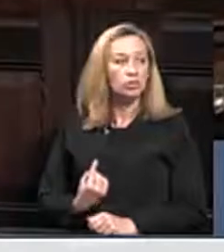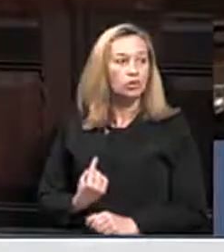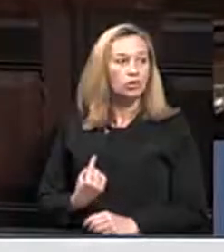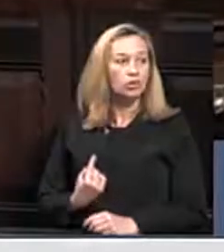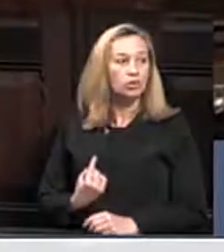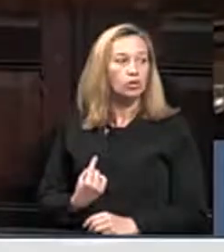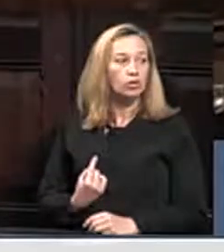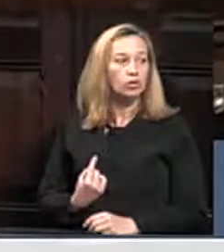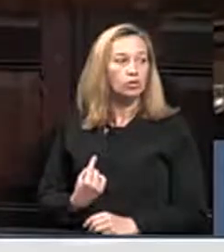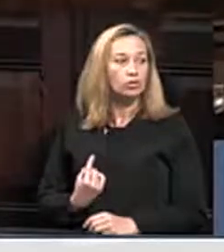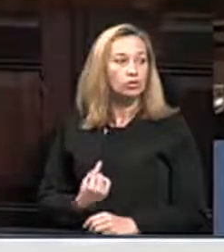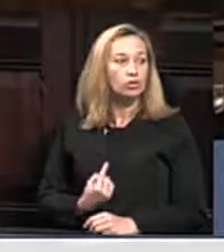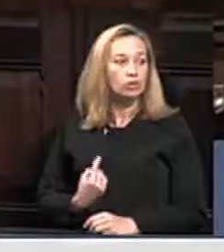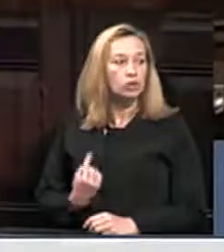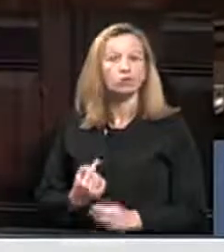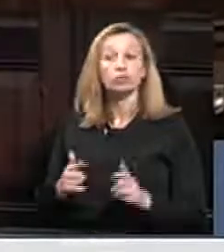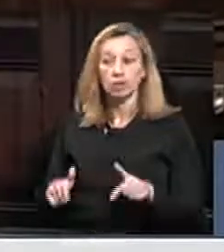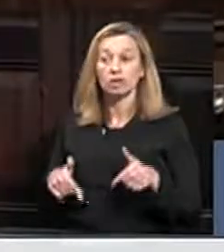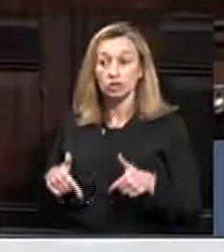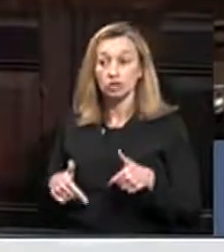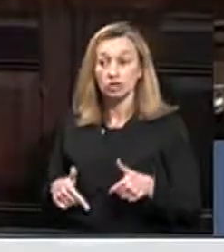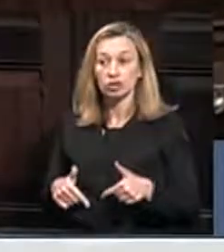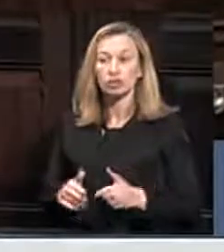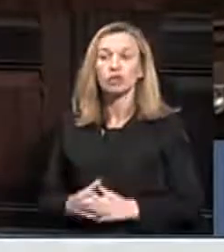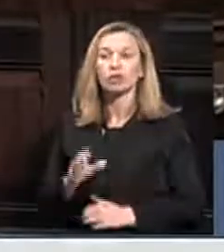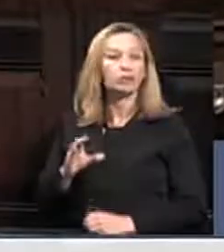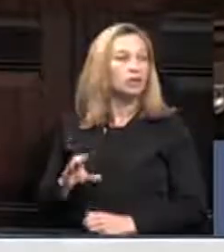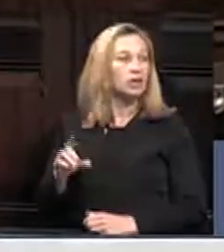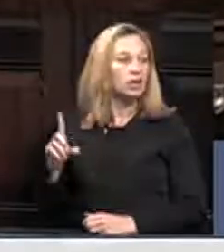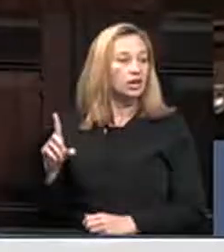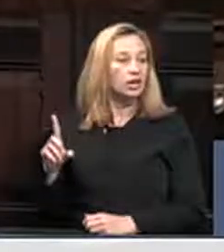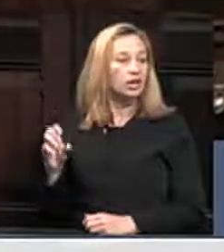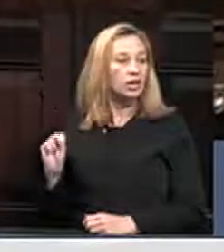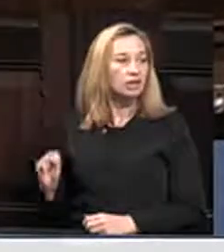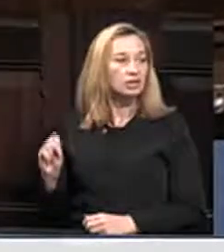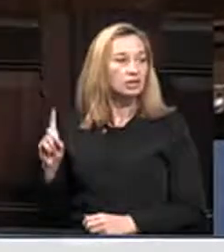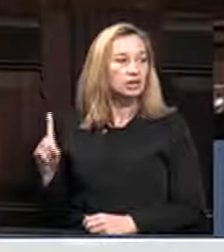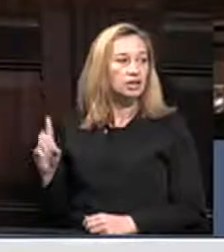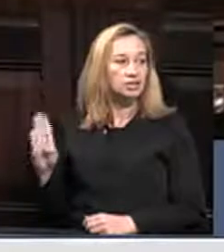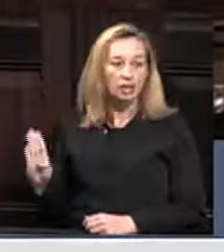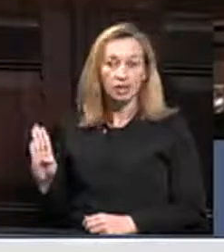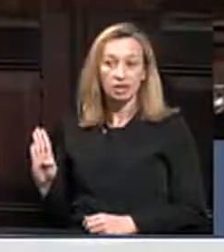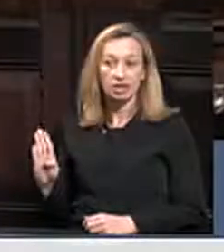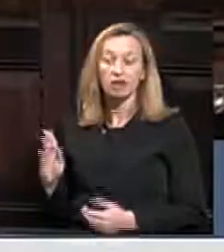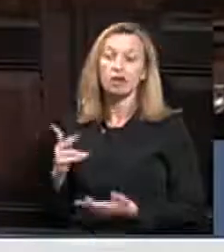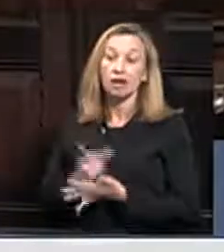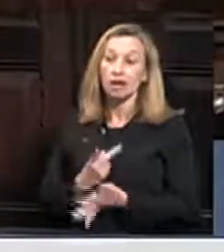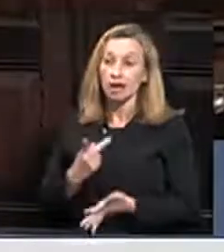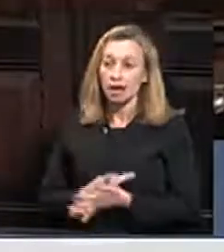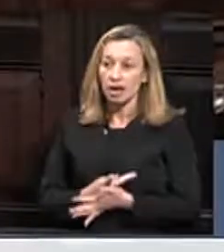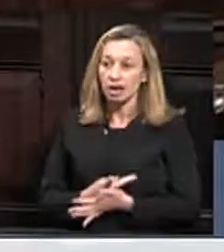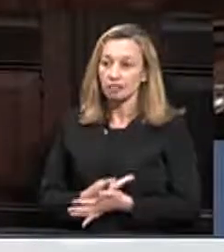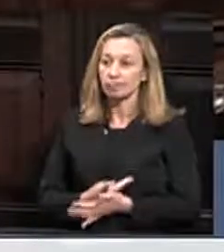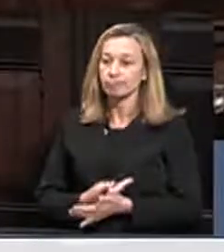tomada. Que o PSDB vem errando